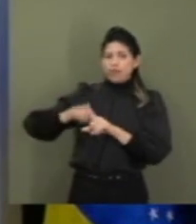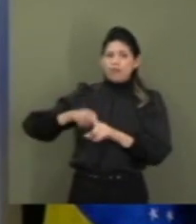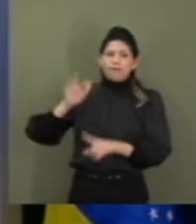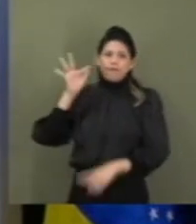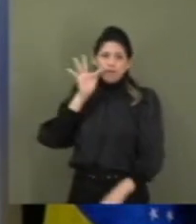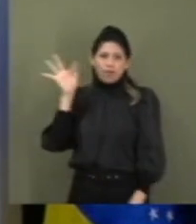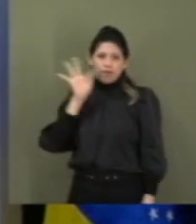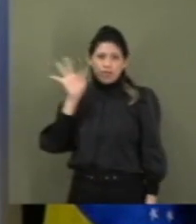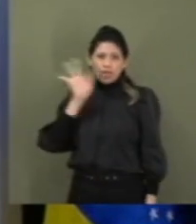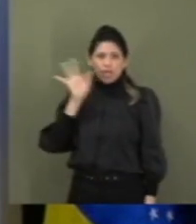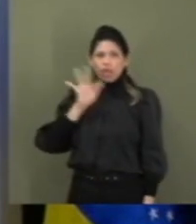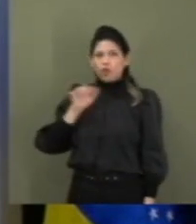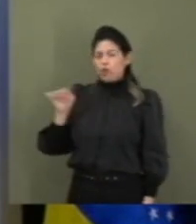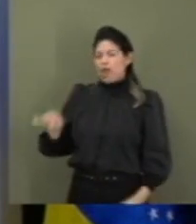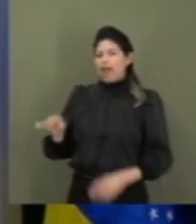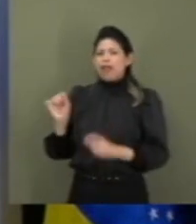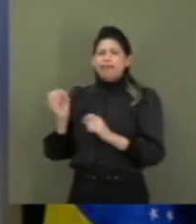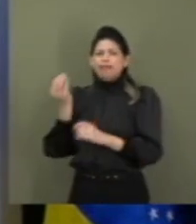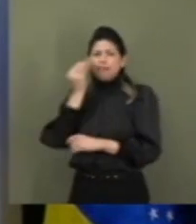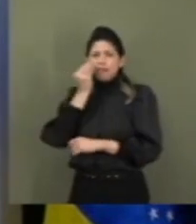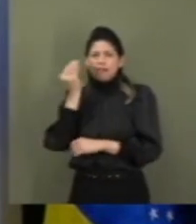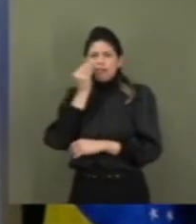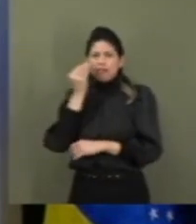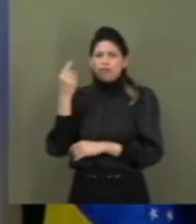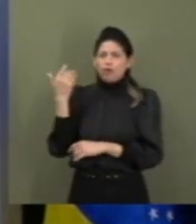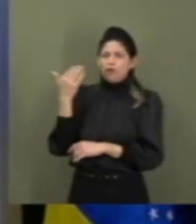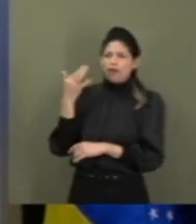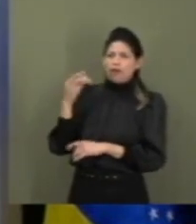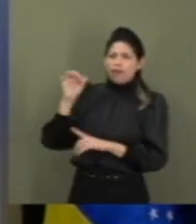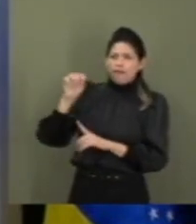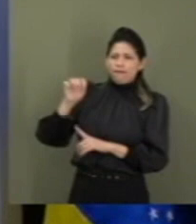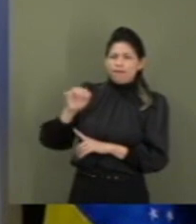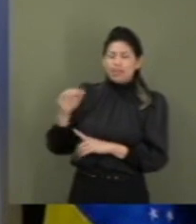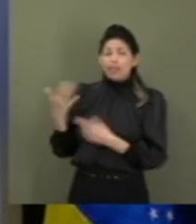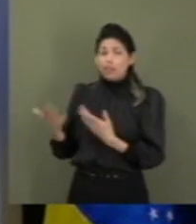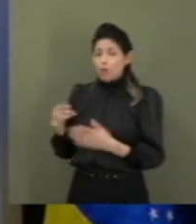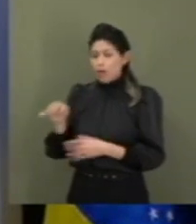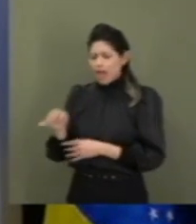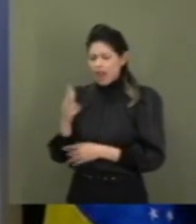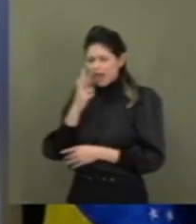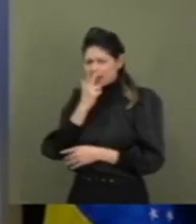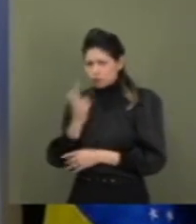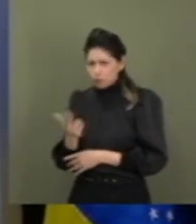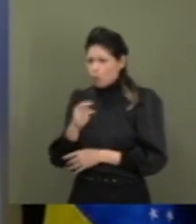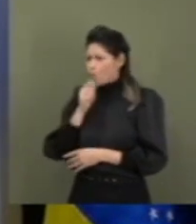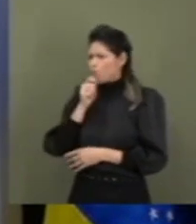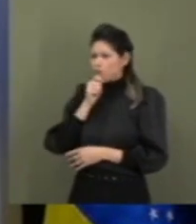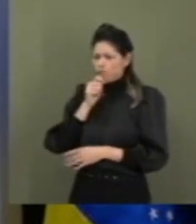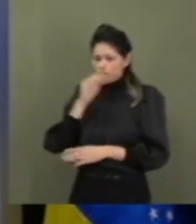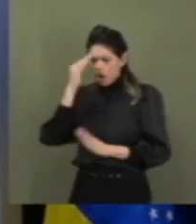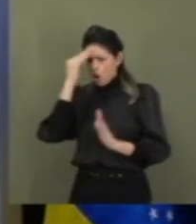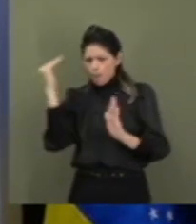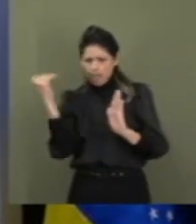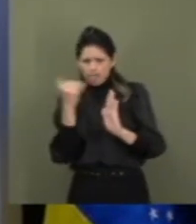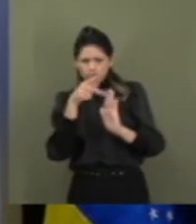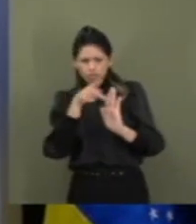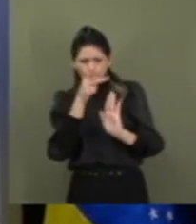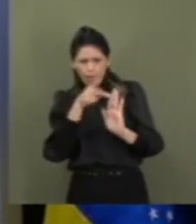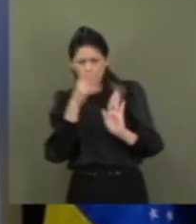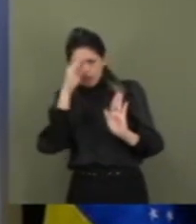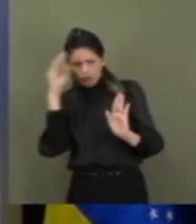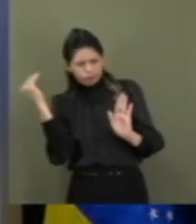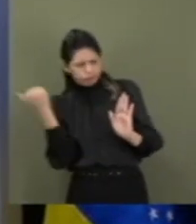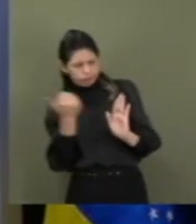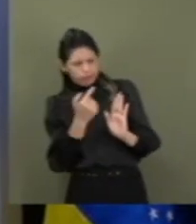de não ter cumprido uma portaria do Conselho Nacional de Justiça. Mas, na verdade, senhoras e